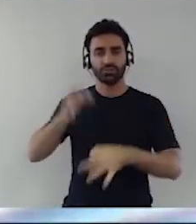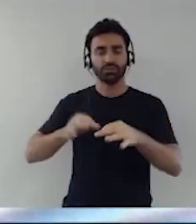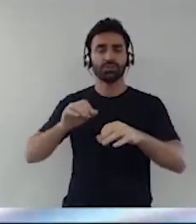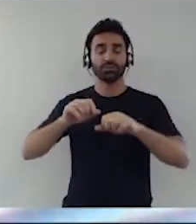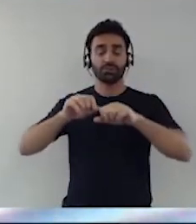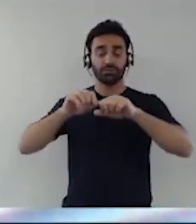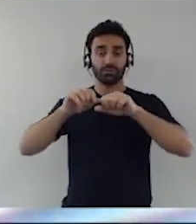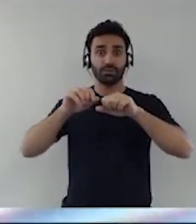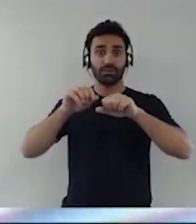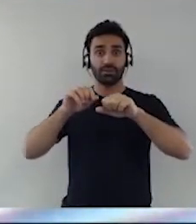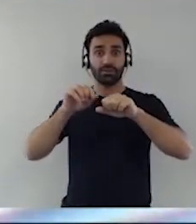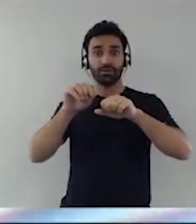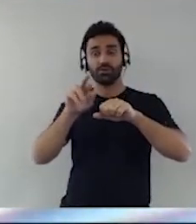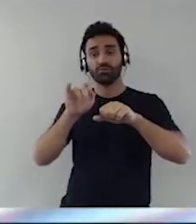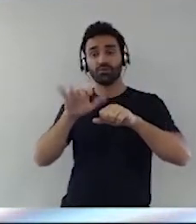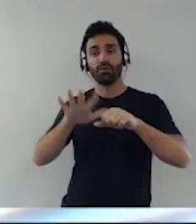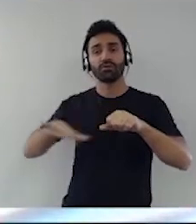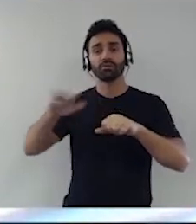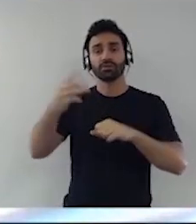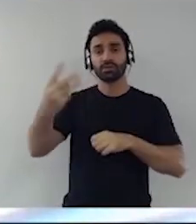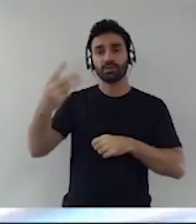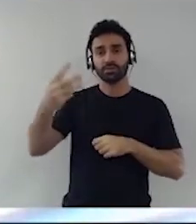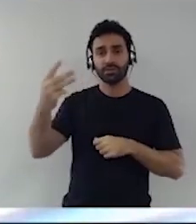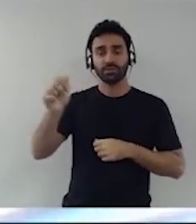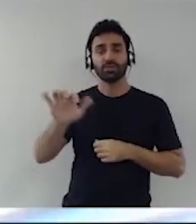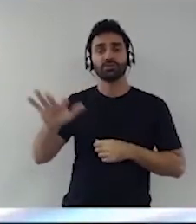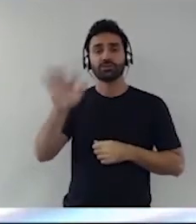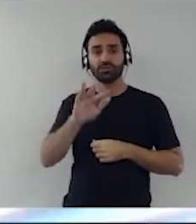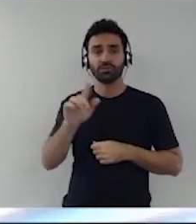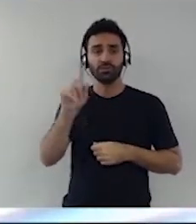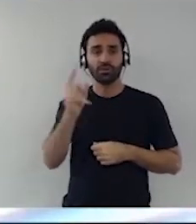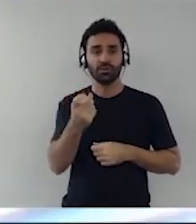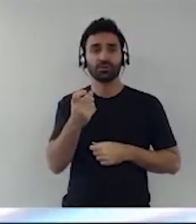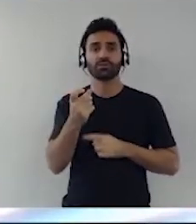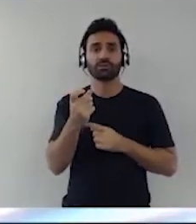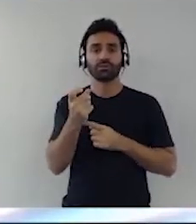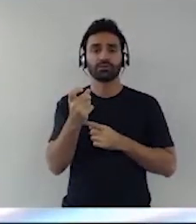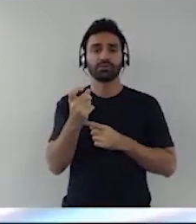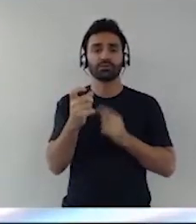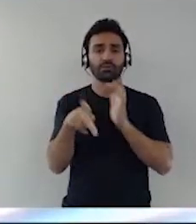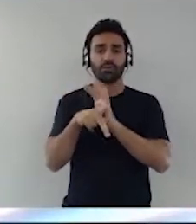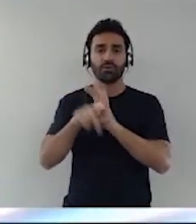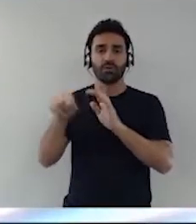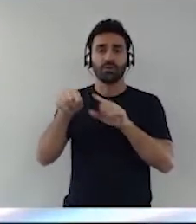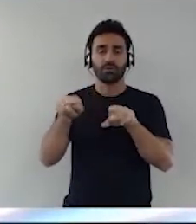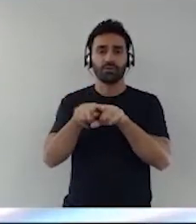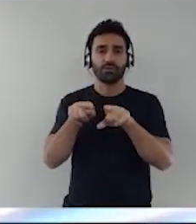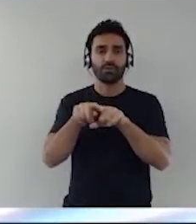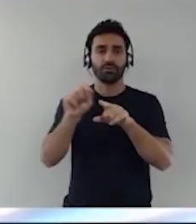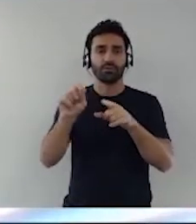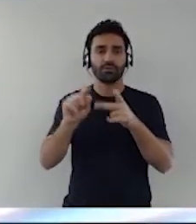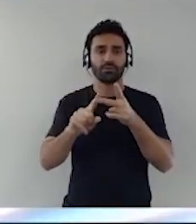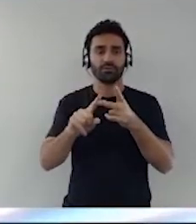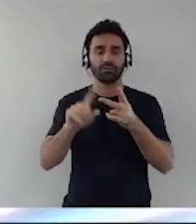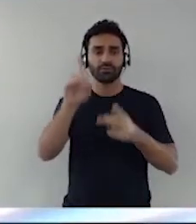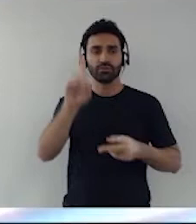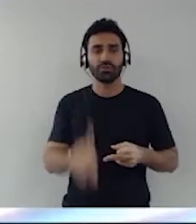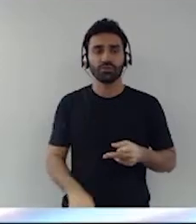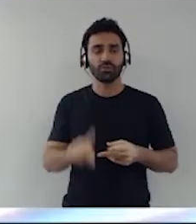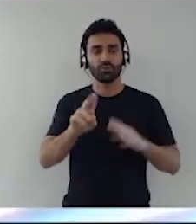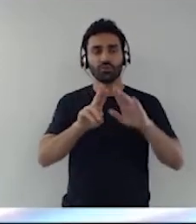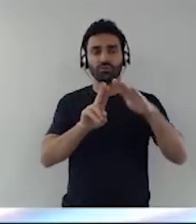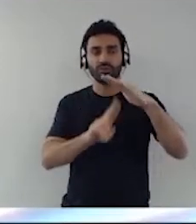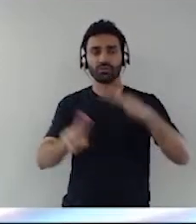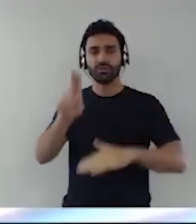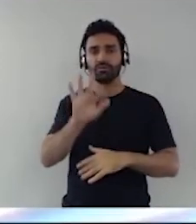Regional Federal da Terceira Região, ex-procuradora regional da República, graduada em Direito pela Universidade Federal